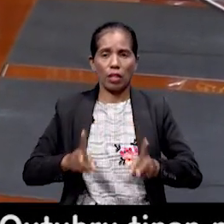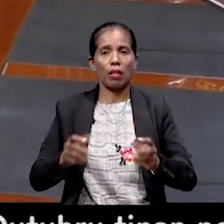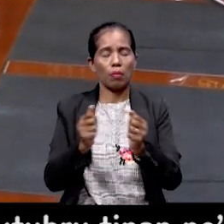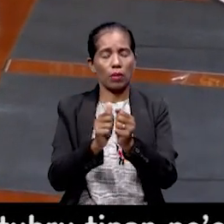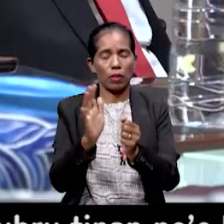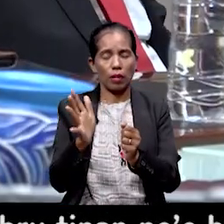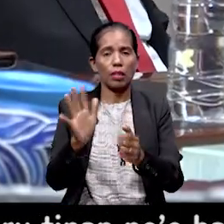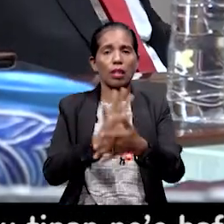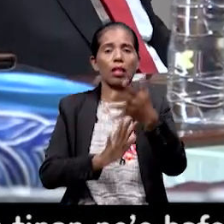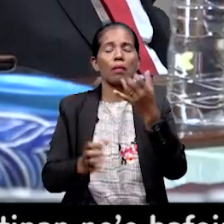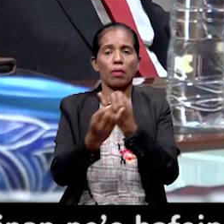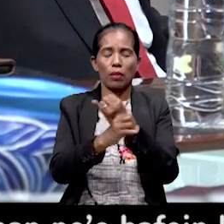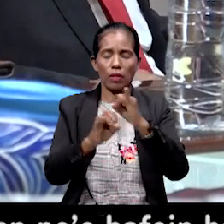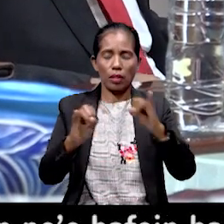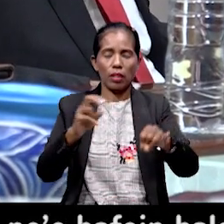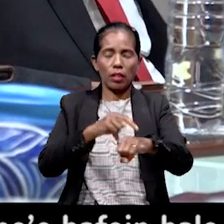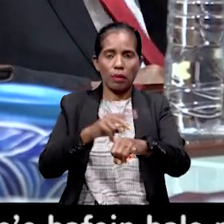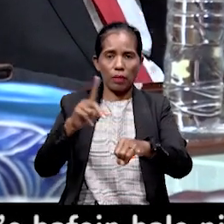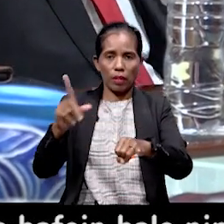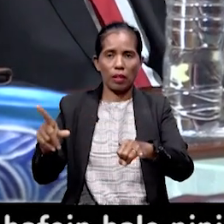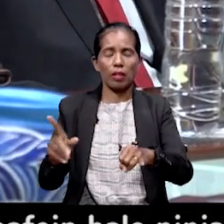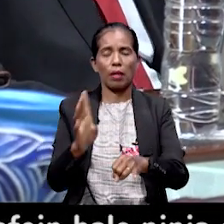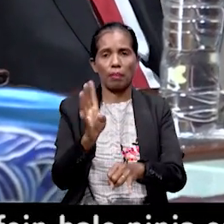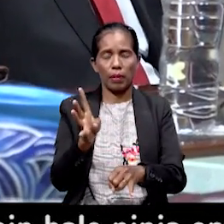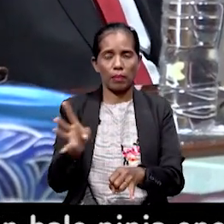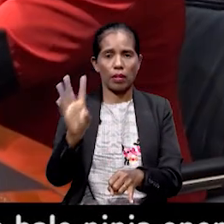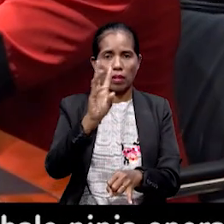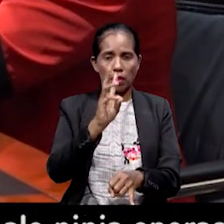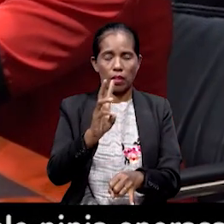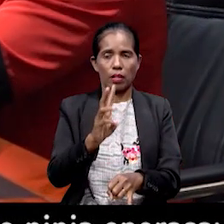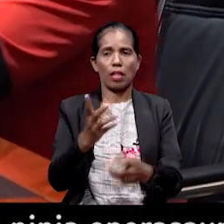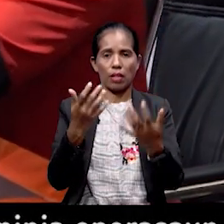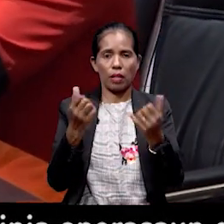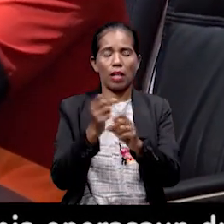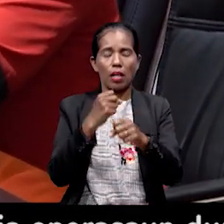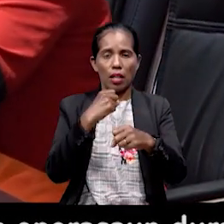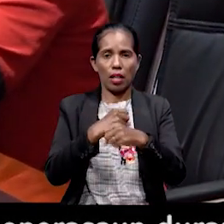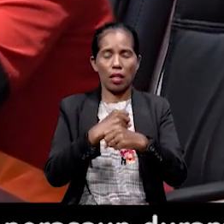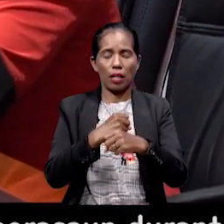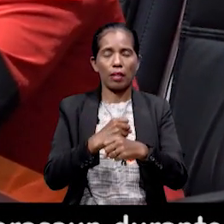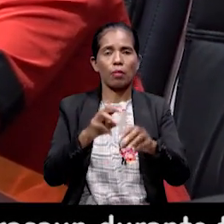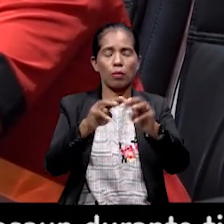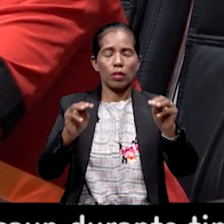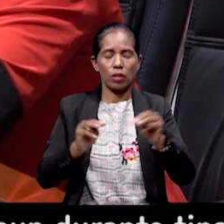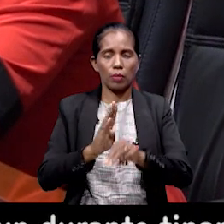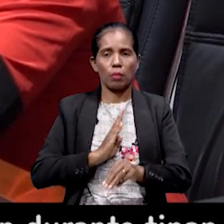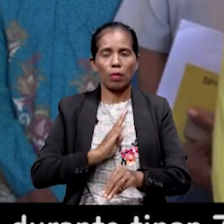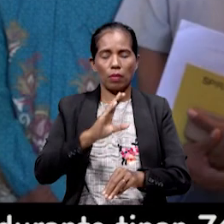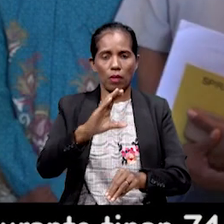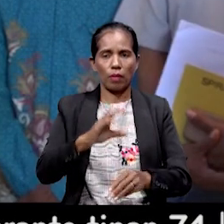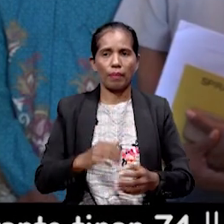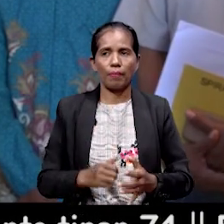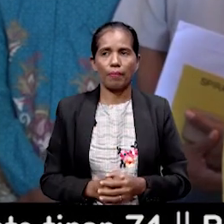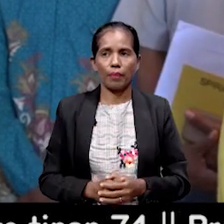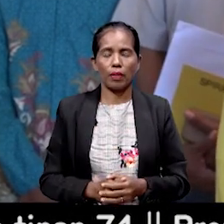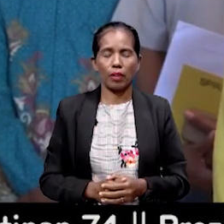loram proclamação independência unilateral badala hatnu resinem nebese halau e a tirloca município Bocau. Condecoração